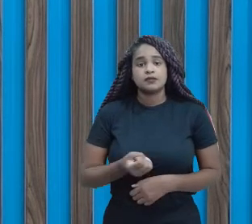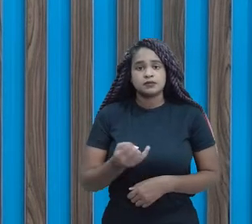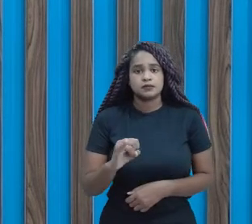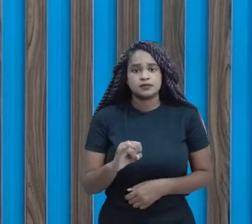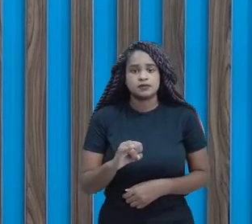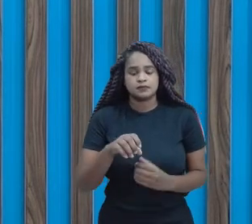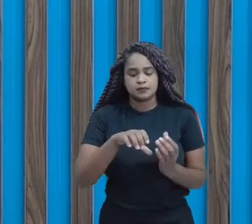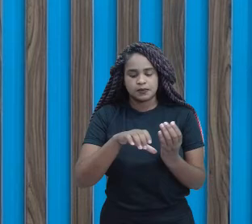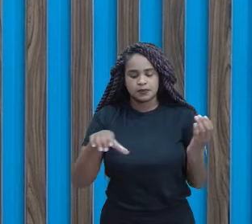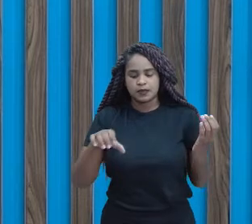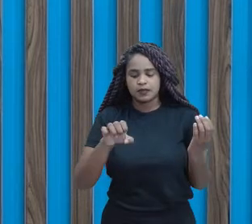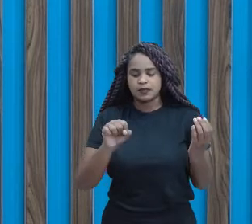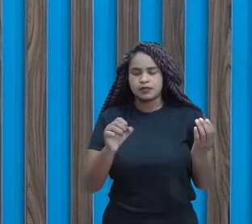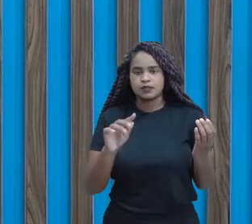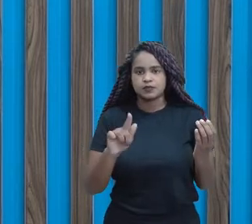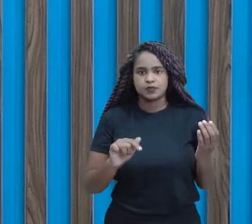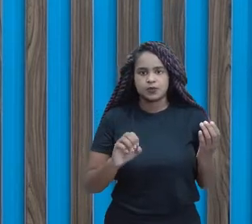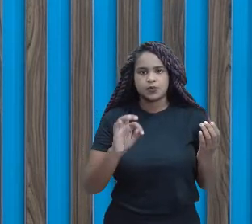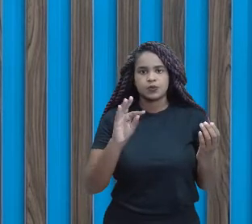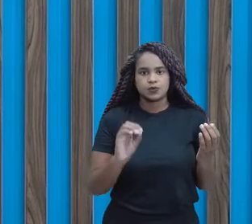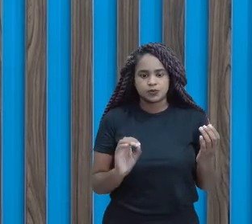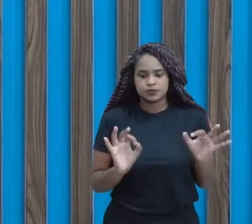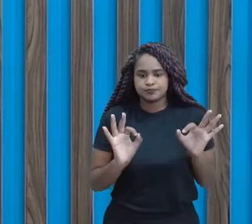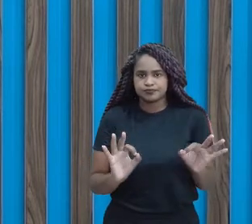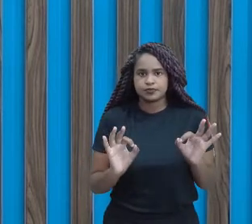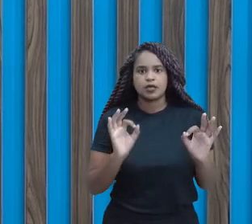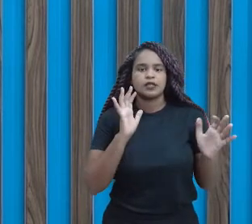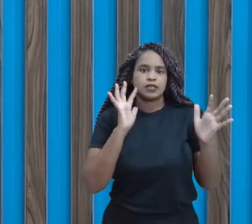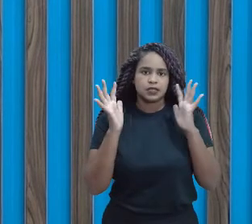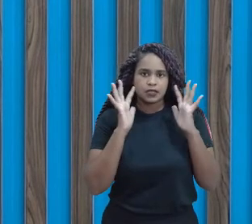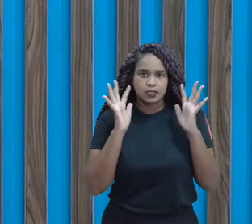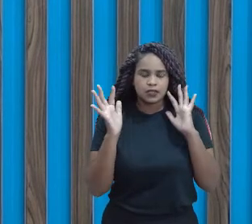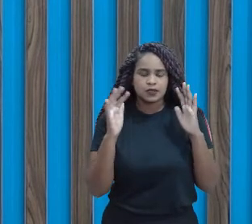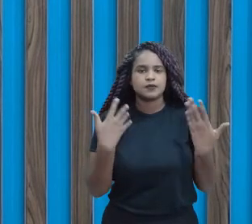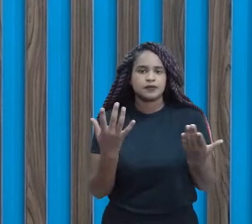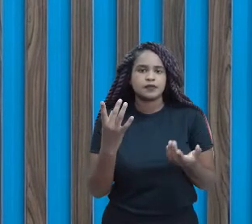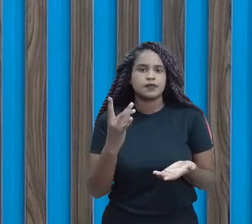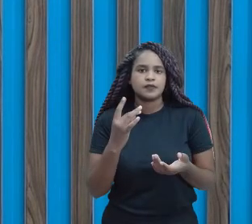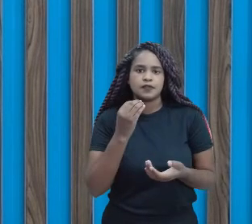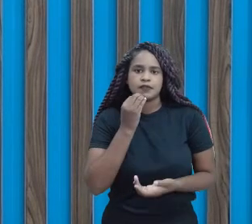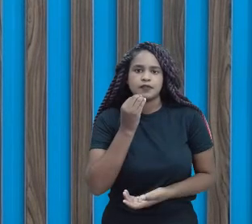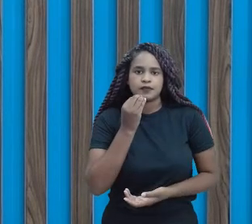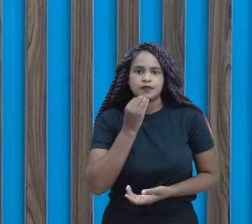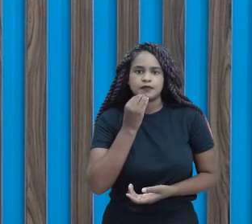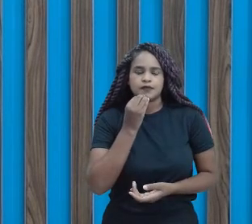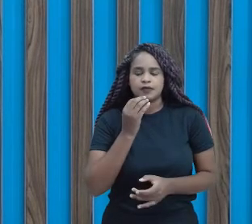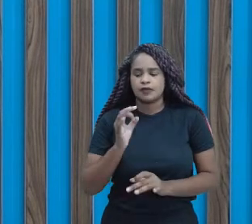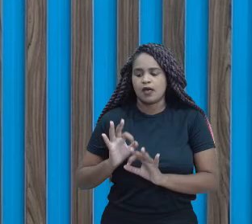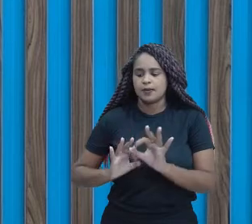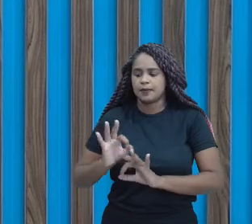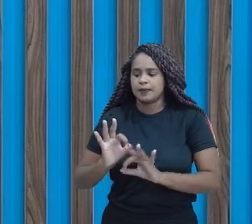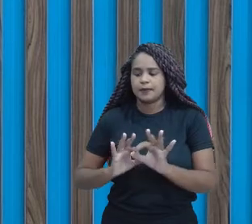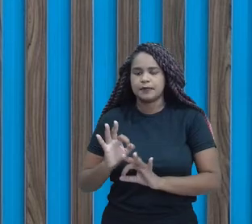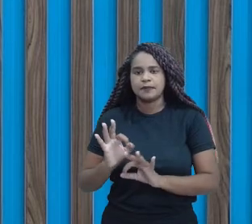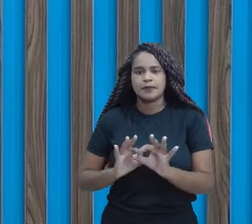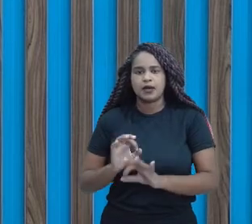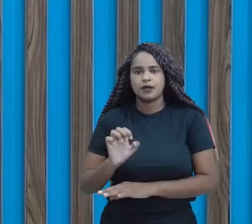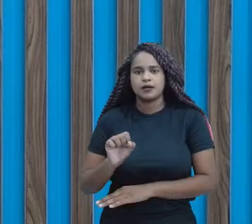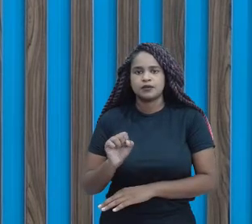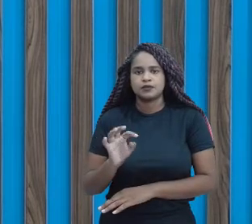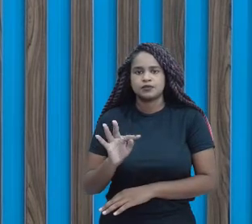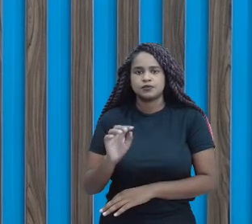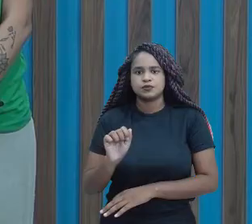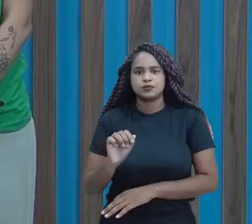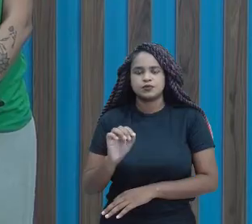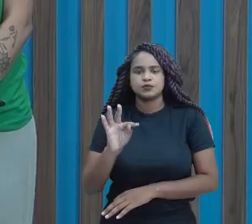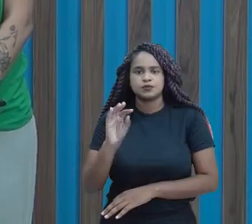esgoto, desculpa, uma tubulação de esgoto, a gente deveria ter aí uma estação de tratamento de esgoto.